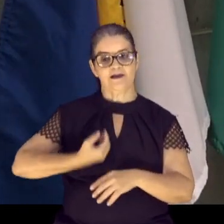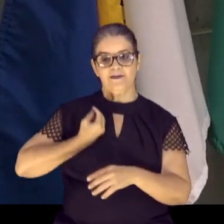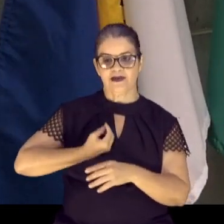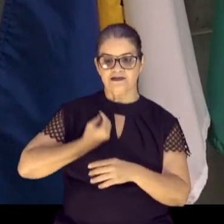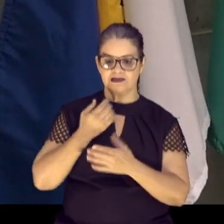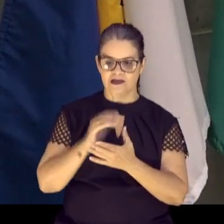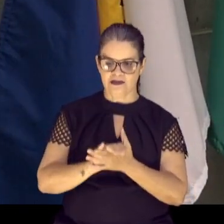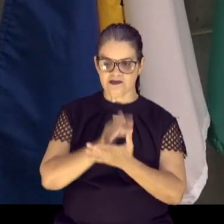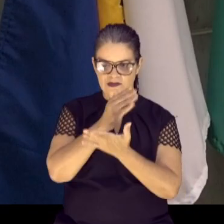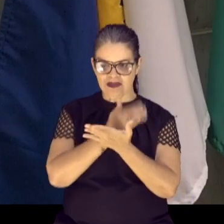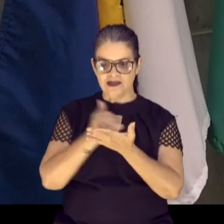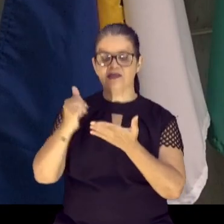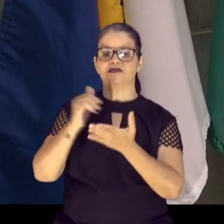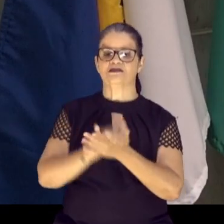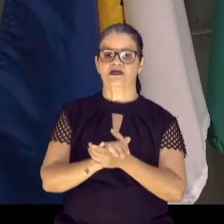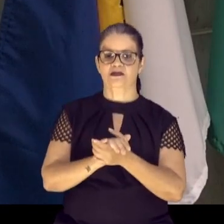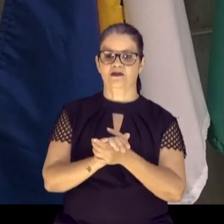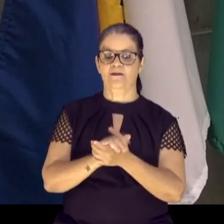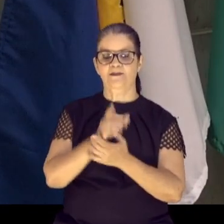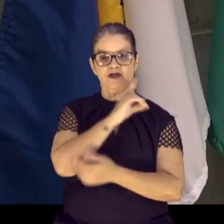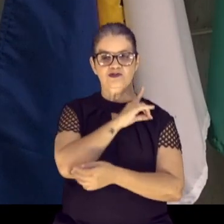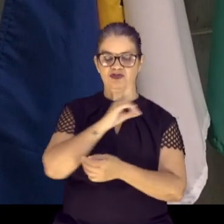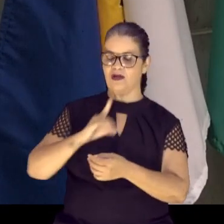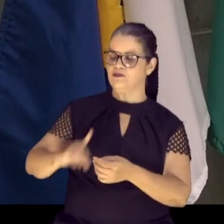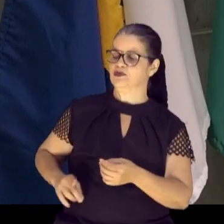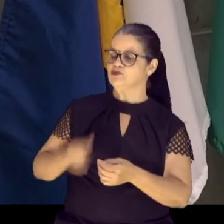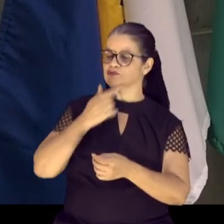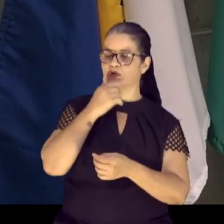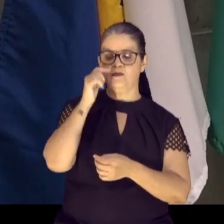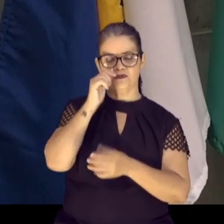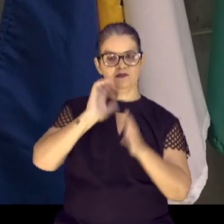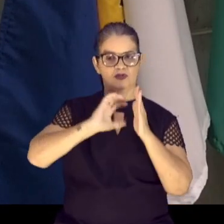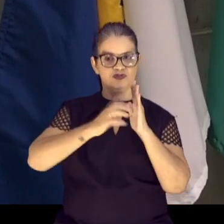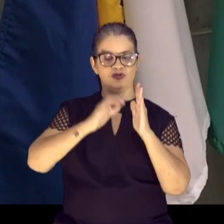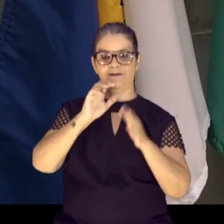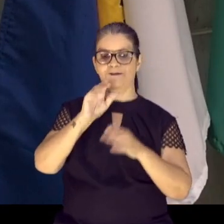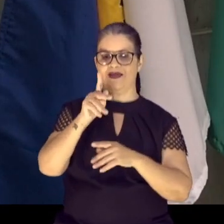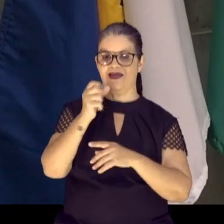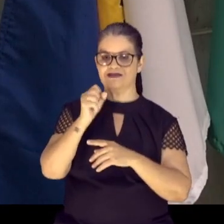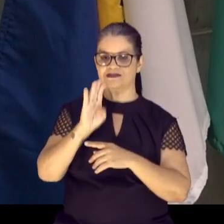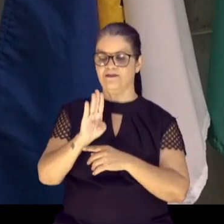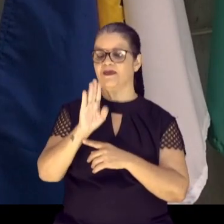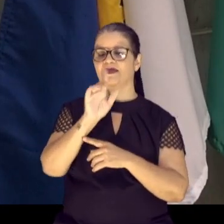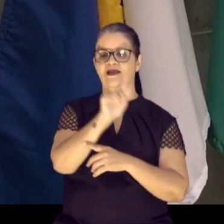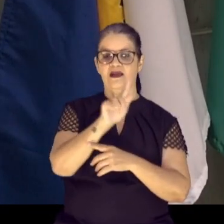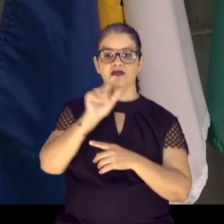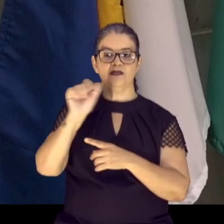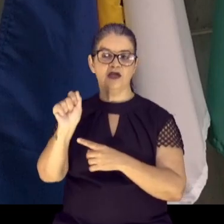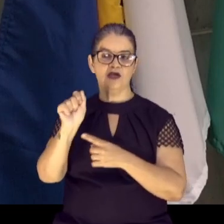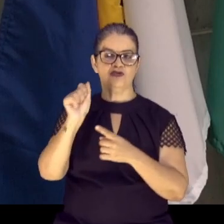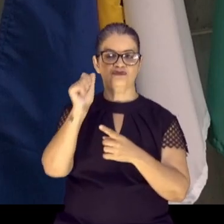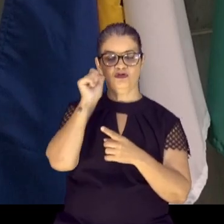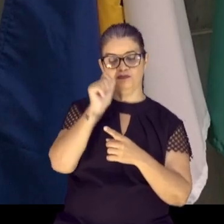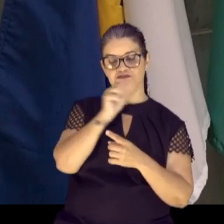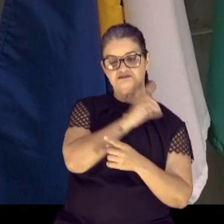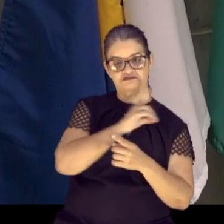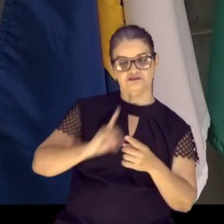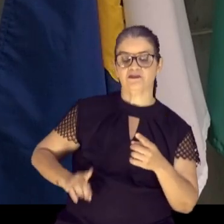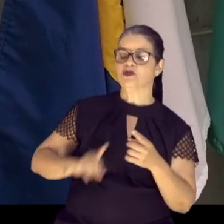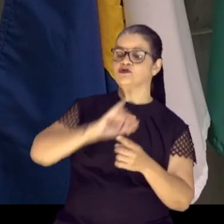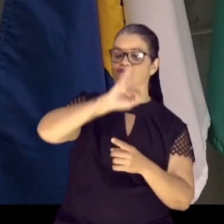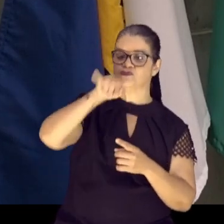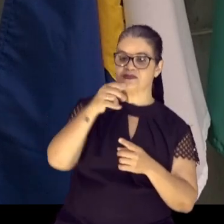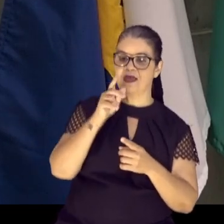presentes, iniciando pelos deputados e deputadas do PSB, a deputada Gleide Ângelo, o deputado José